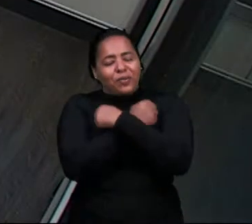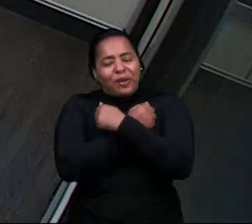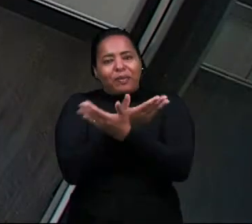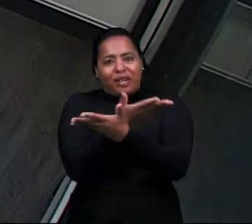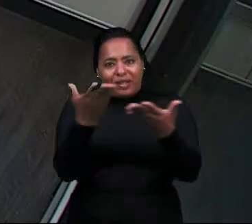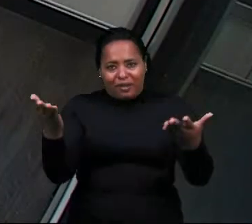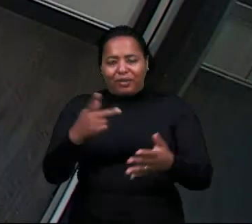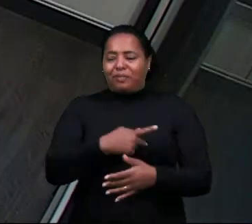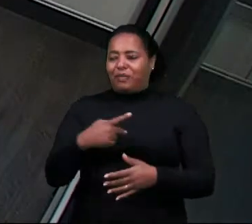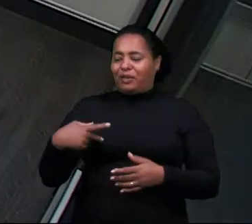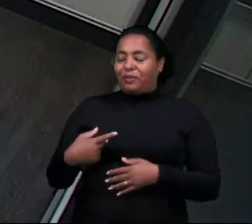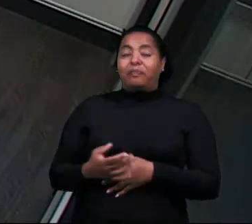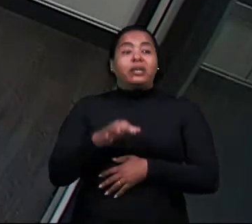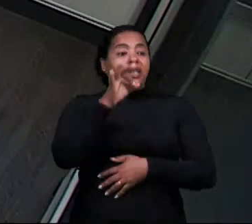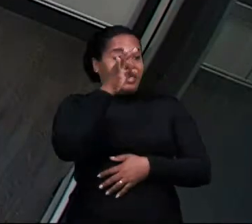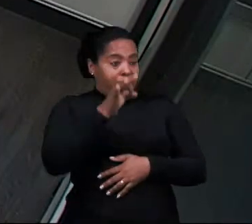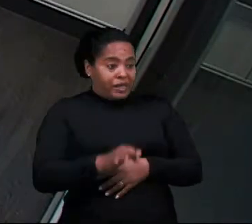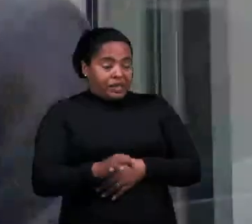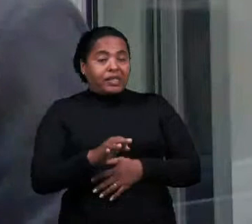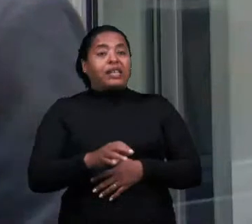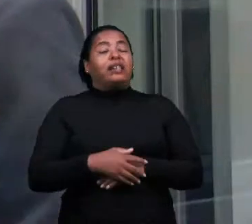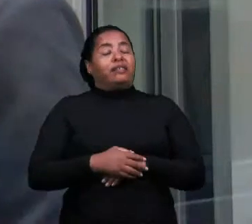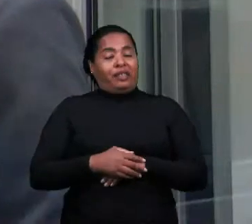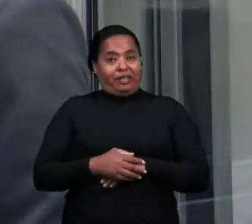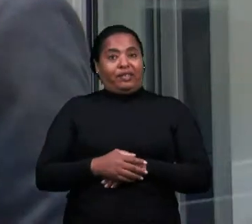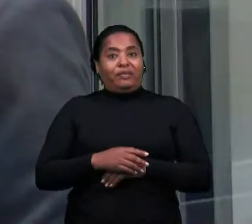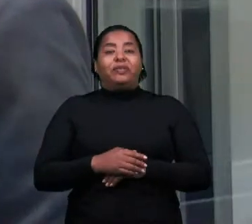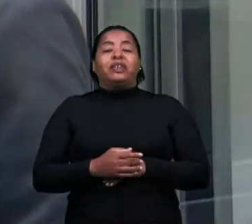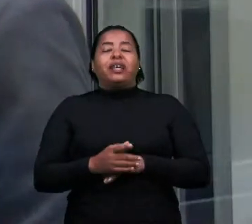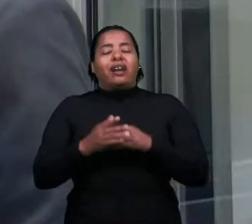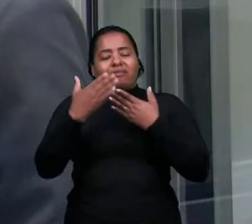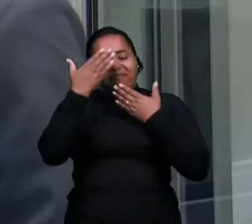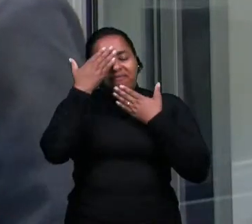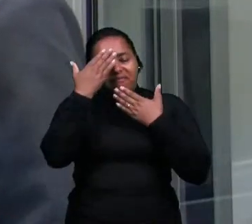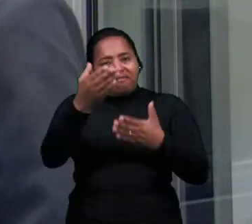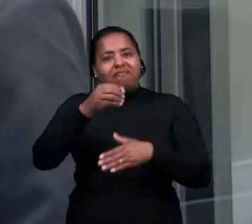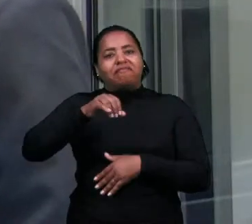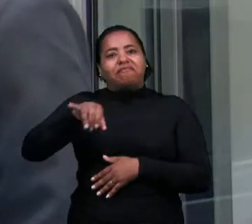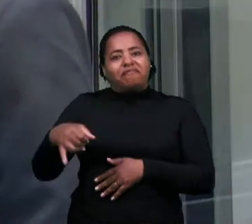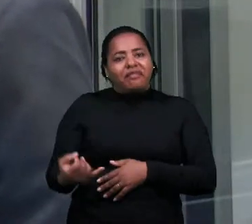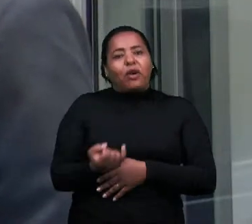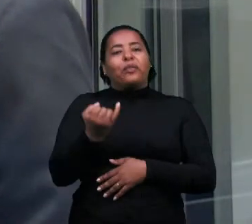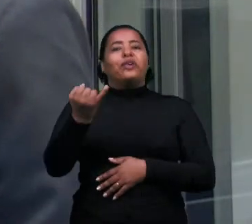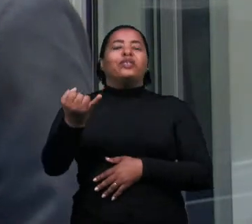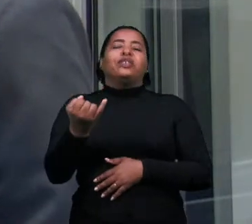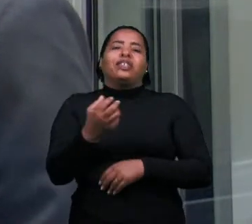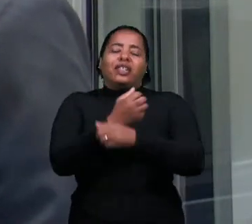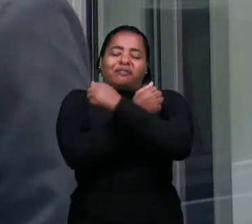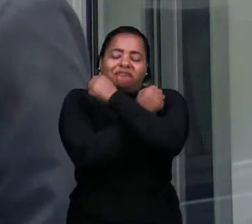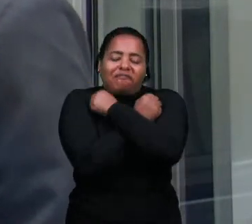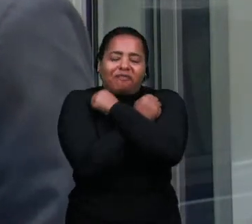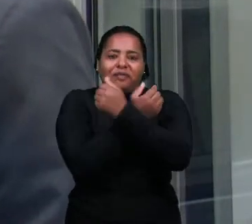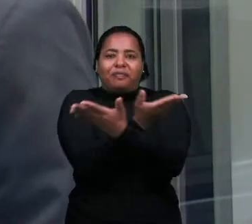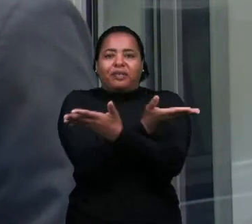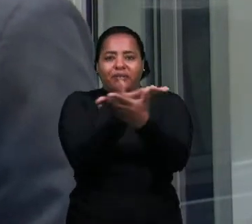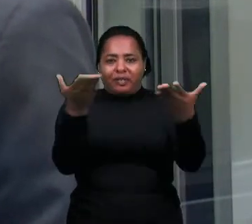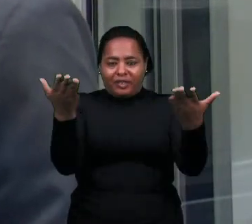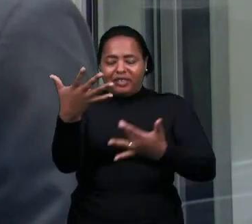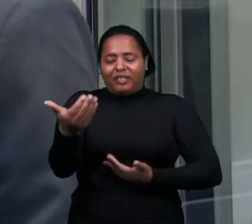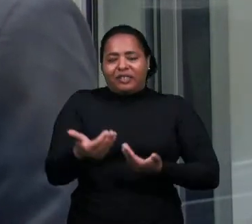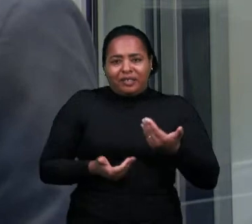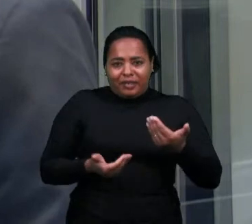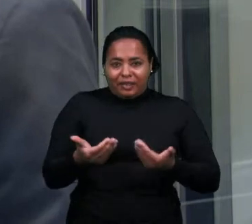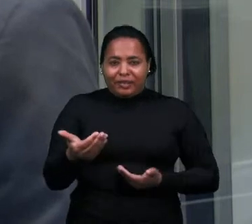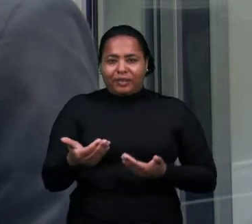pastor. Com certeza, Jorge. Eu agradeço aqui essa oportunidade, transmito o meu abraço a todos os nossos